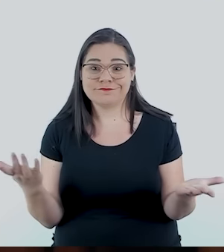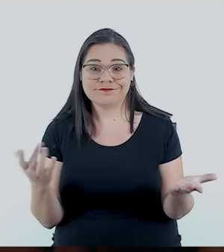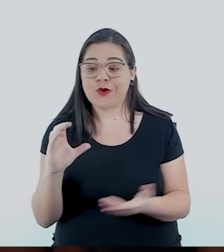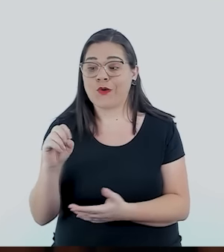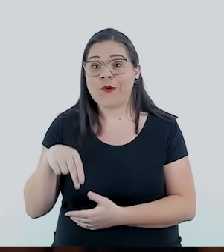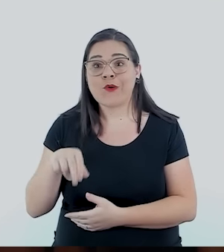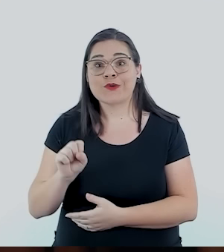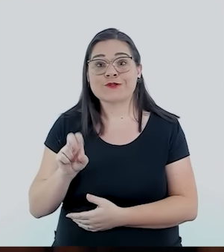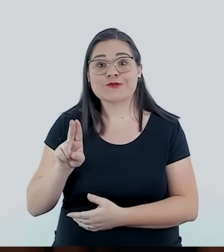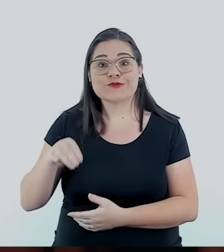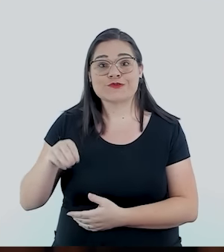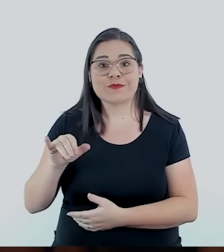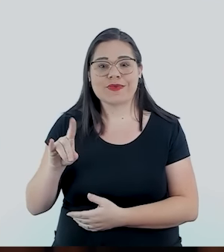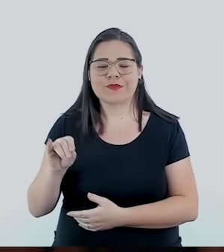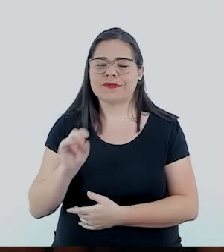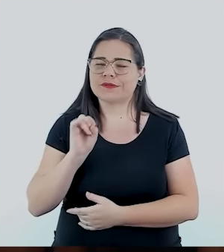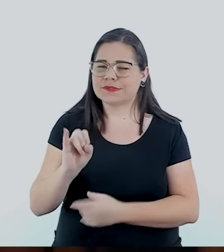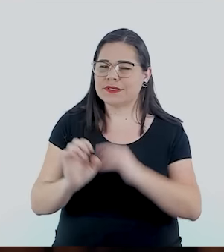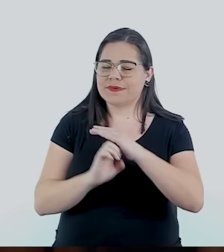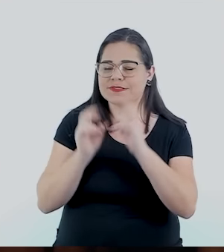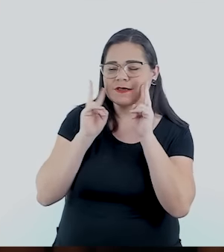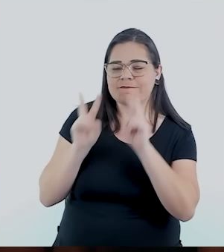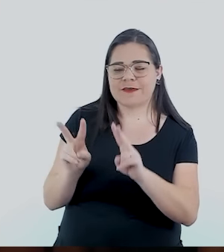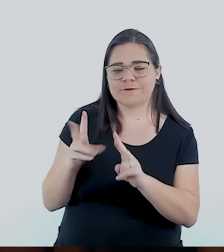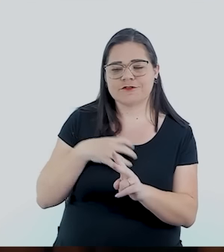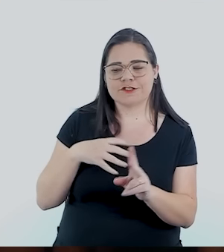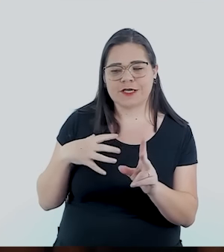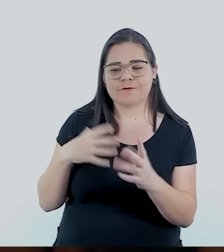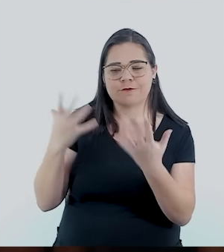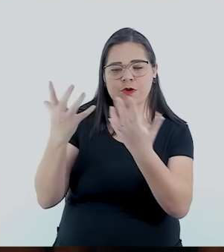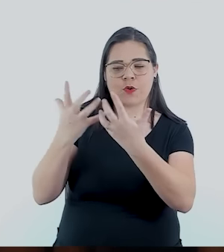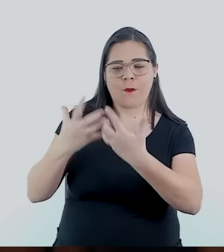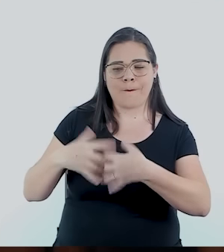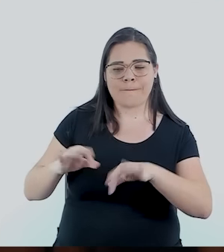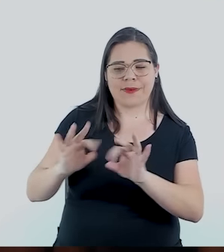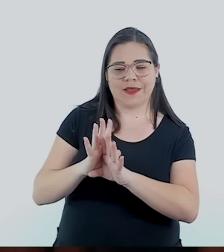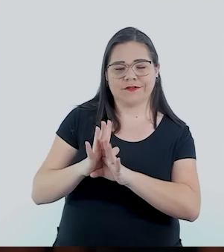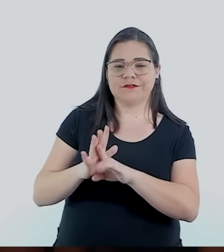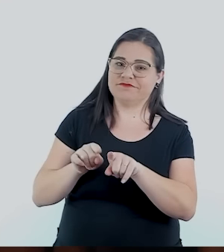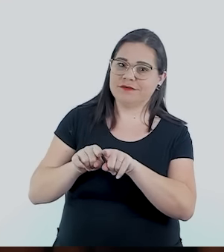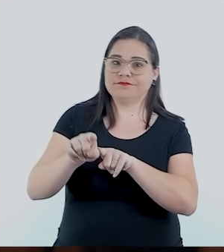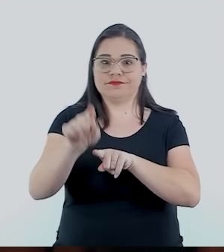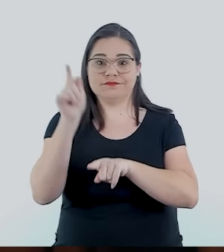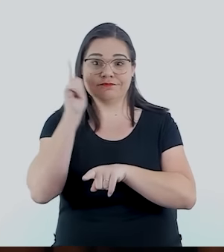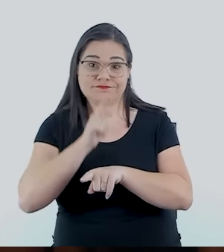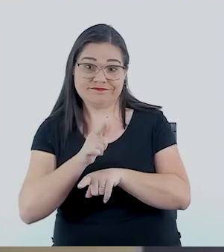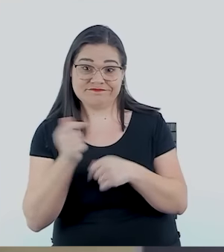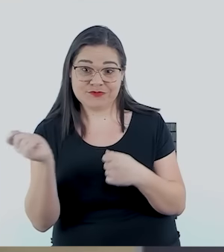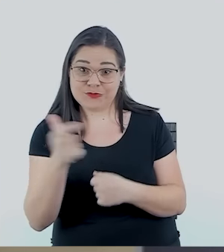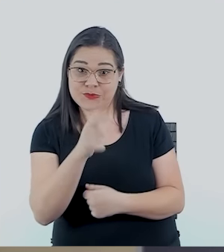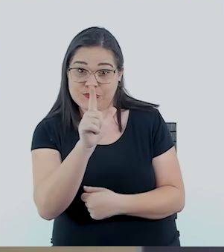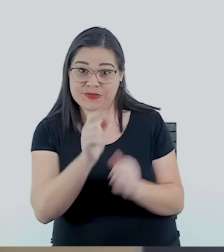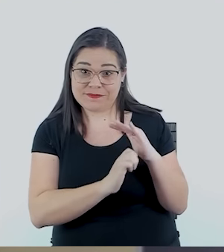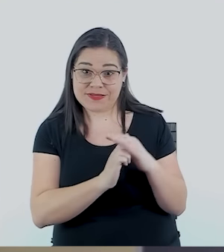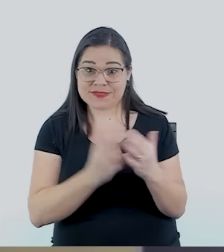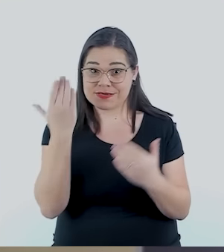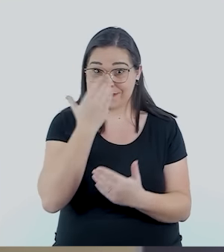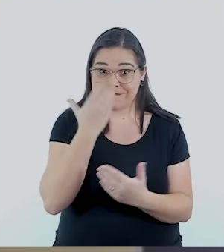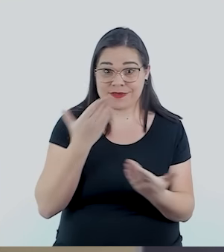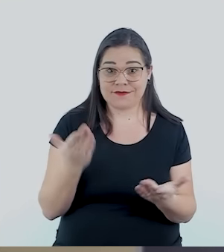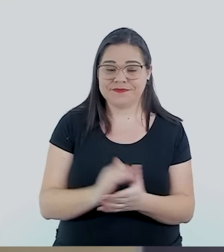que olharem para isso dessa forma integral vão se beneficiar vão sair na frente e E aí indo um pouco a